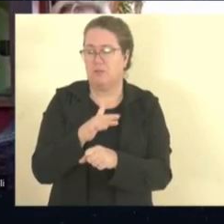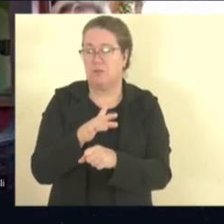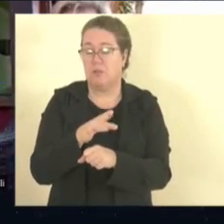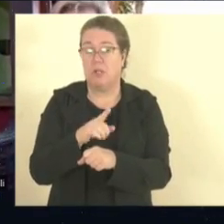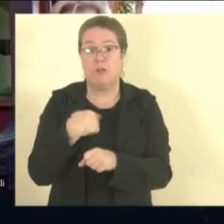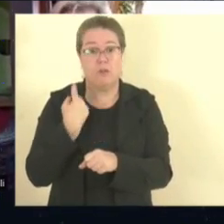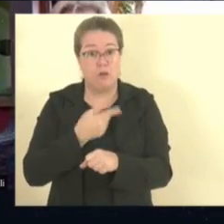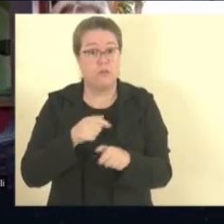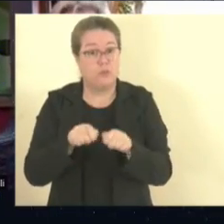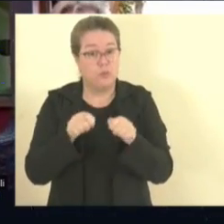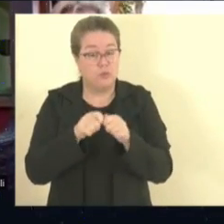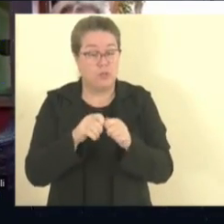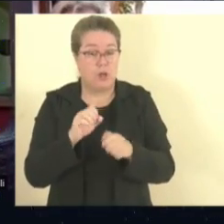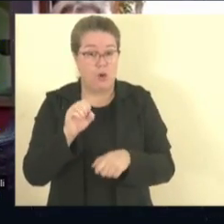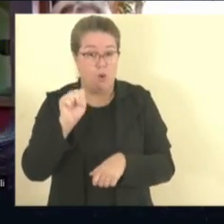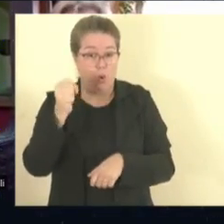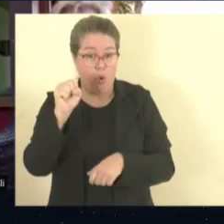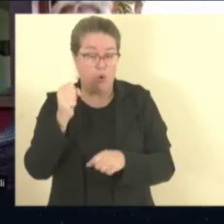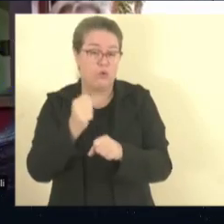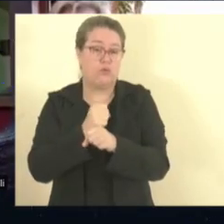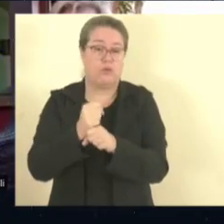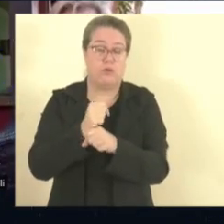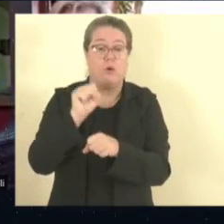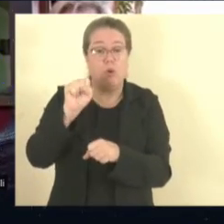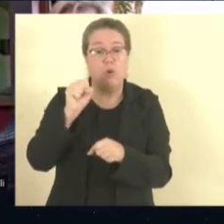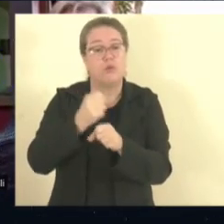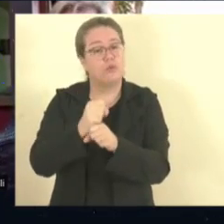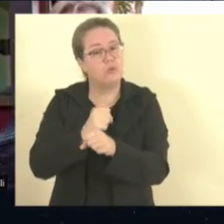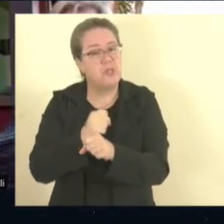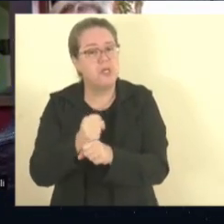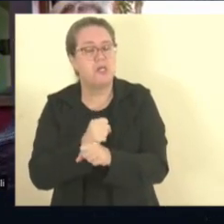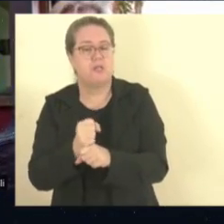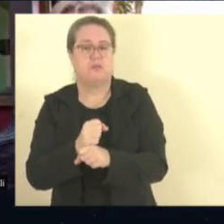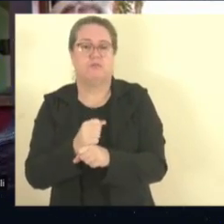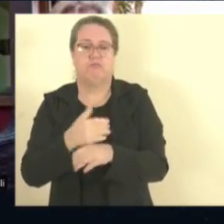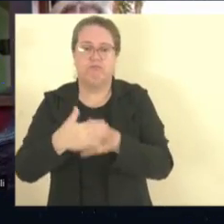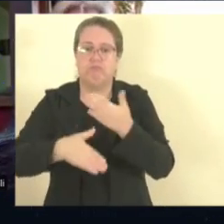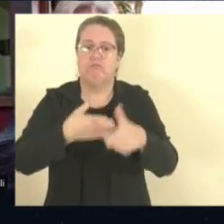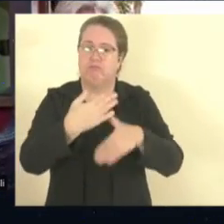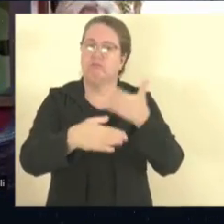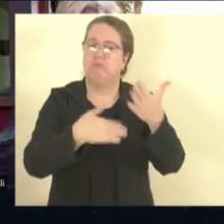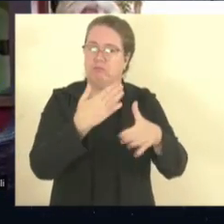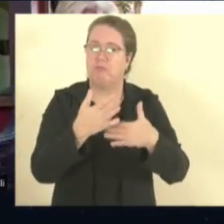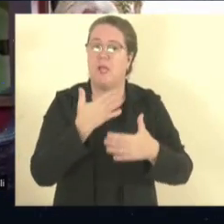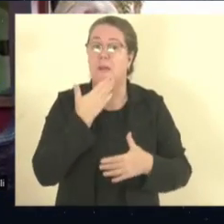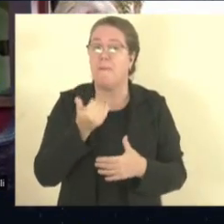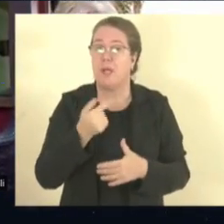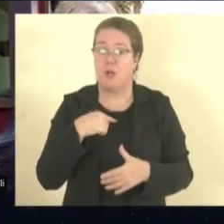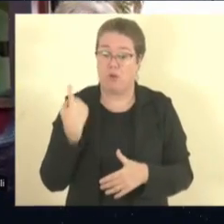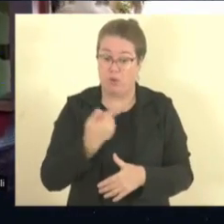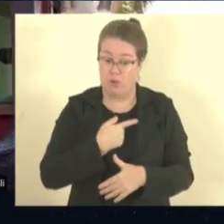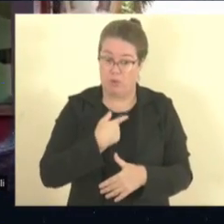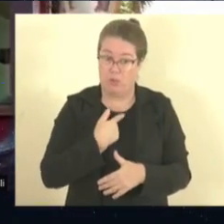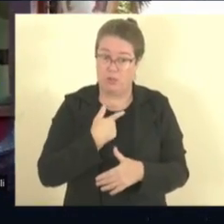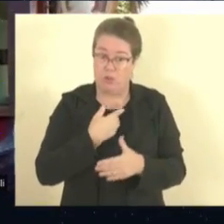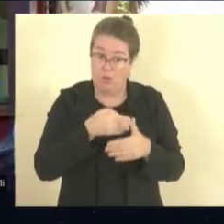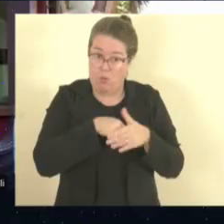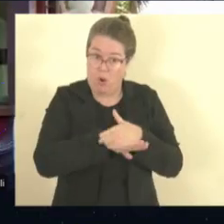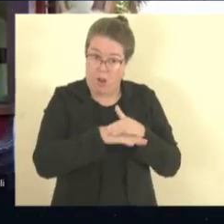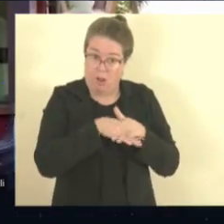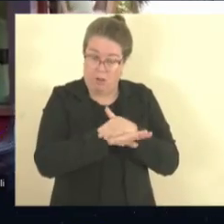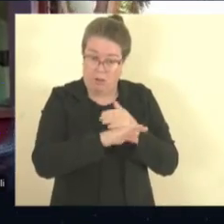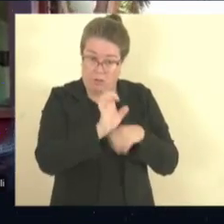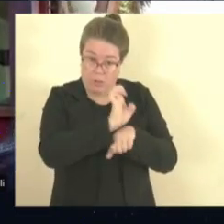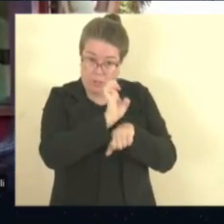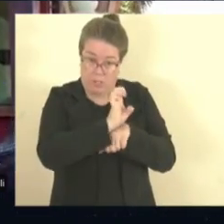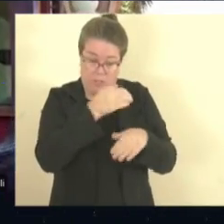enganado, para pagar. É melhor o Estado deixar o seu dinheiro aplicado, e aí eu estou falando como economista, além de deputado, como alguém que é um